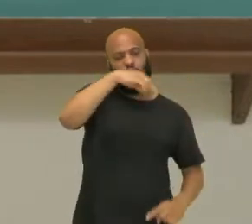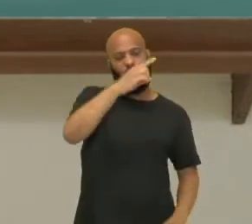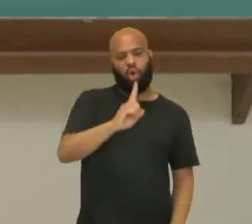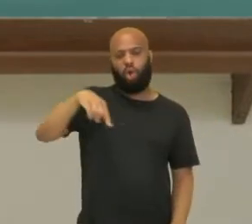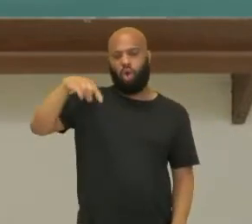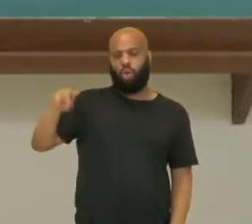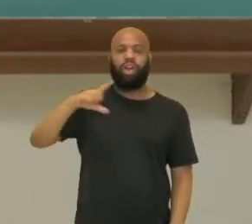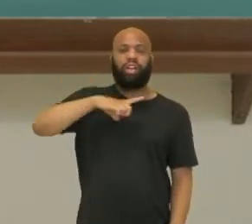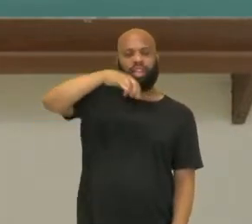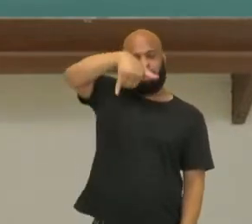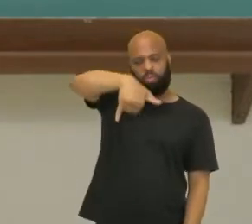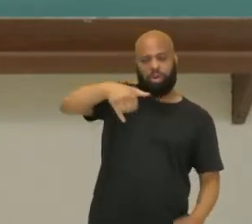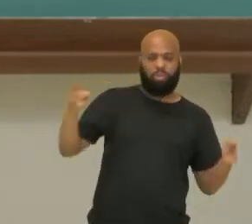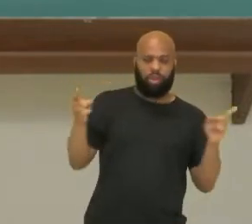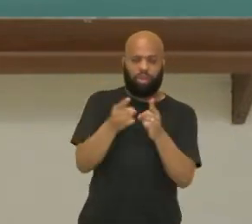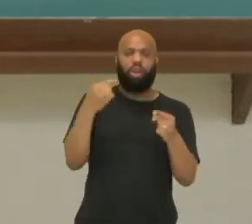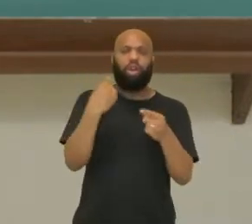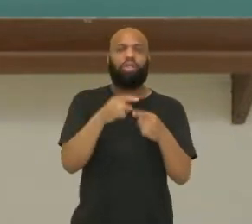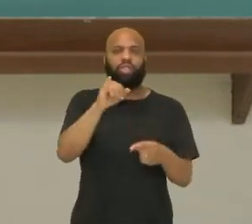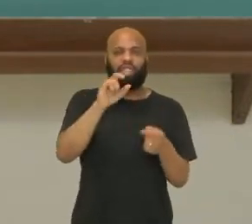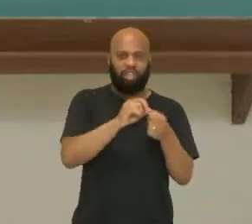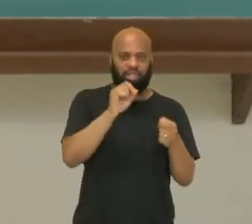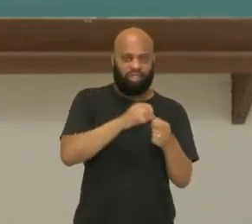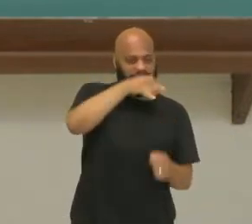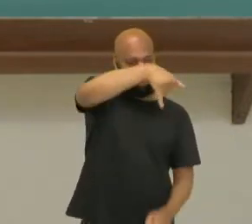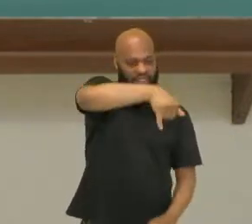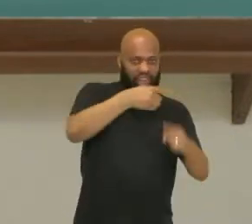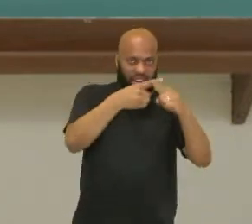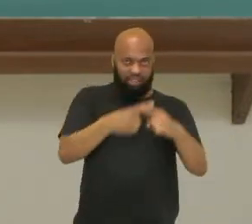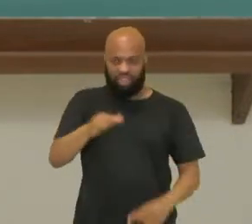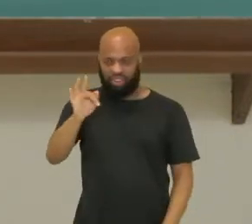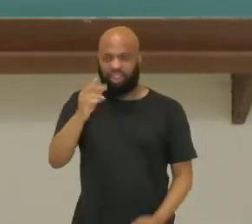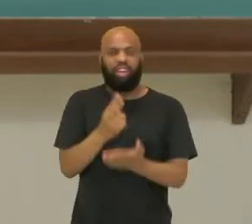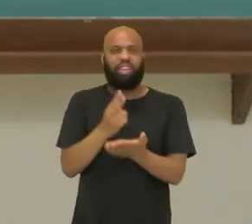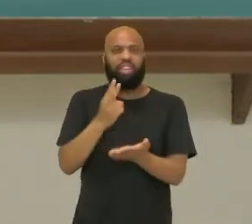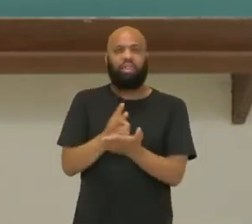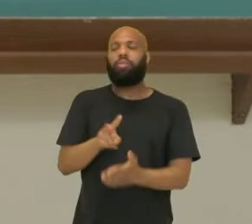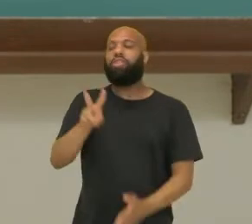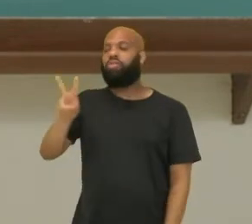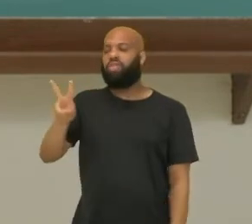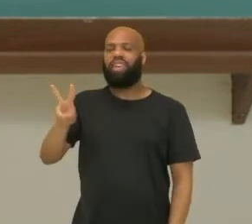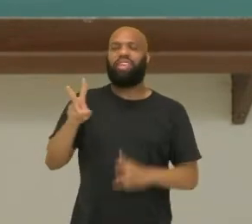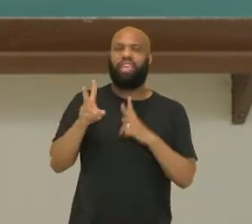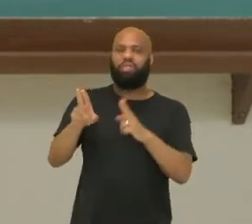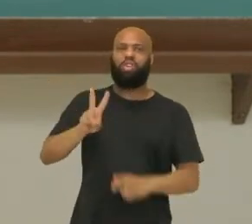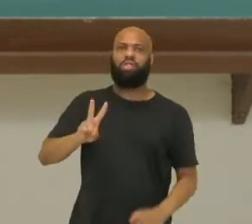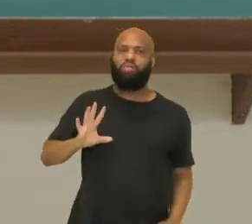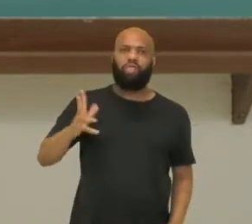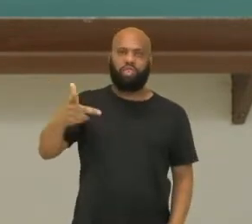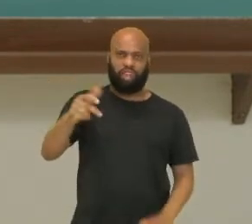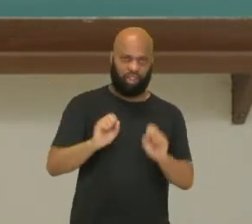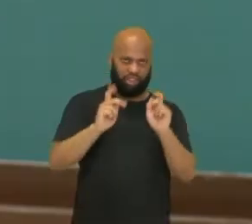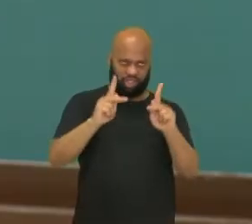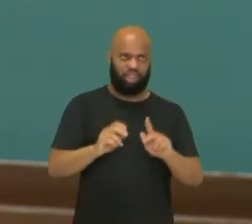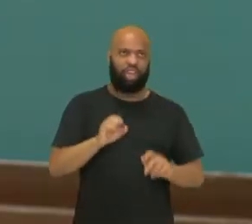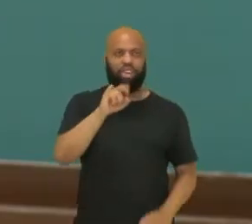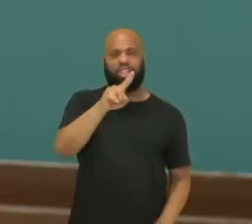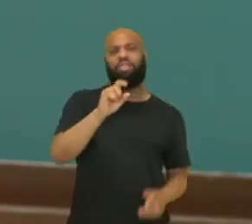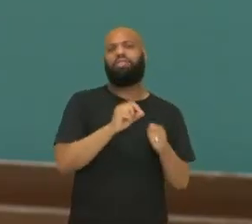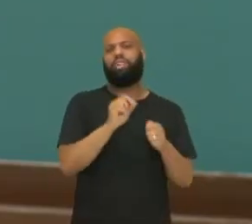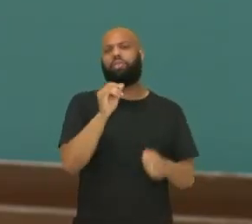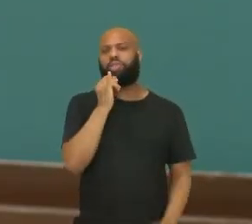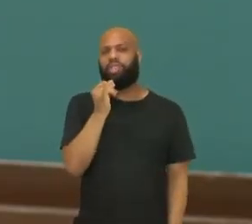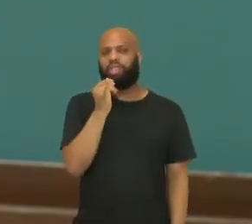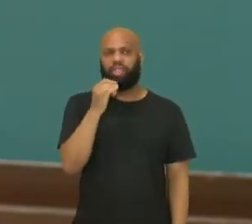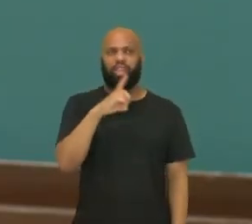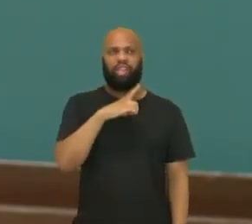quando você multiplica o comprimento de onda pela frequência, dá sempre o mesmo valor. Pessoal, quando você pega